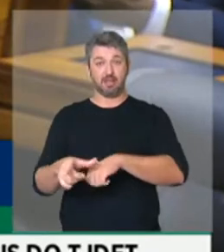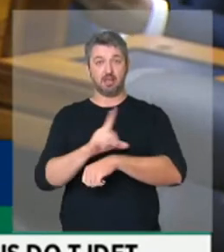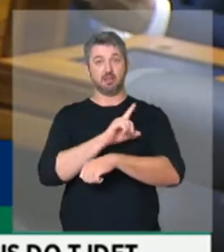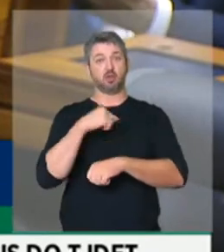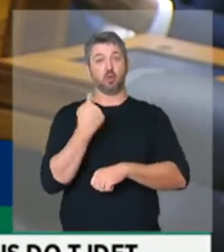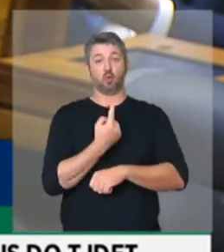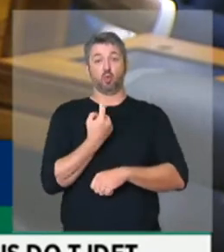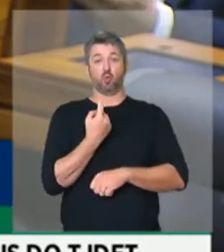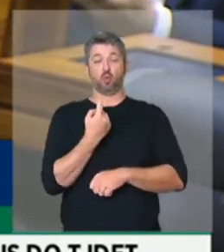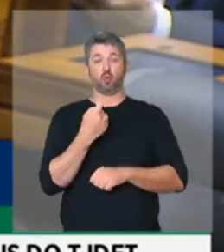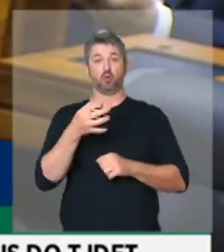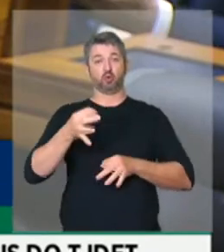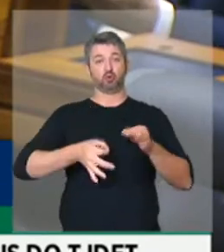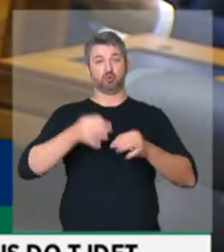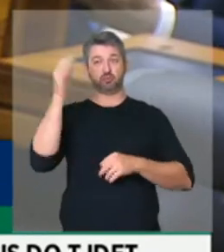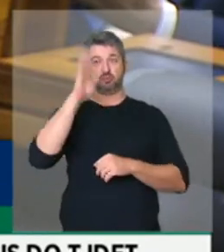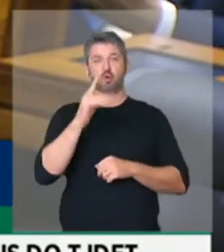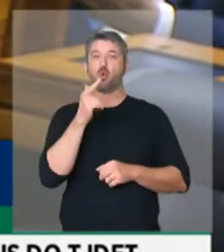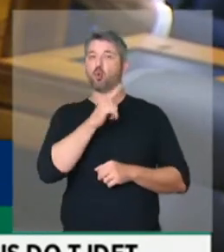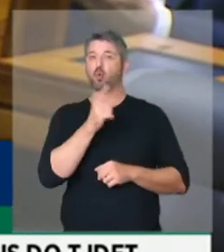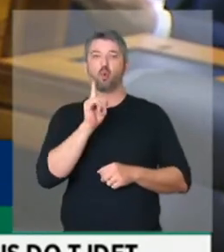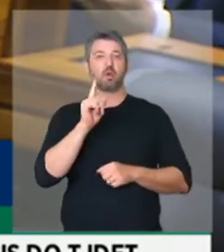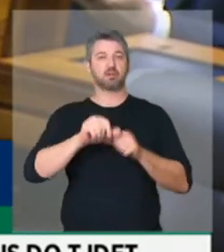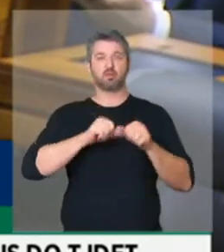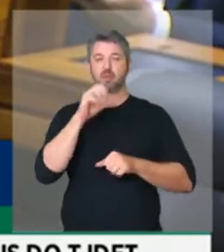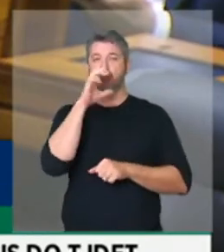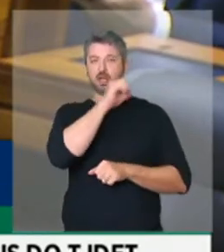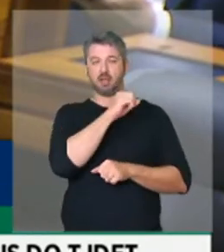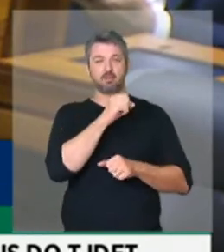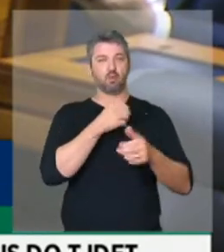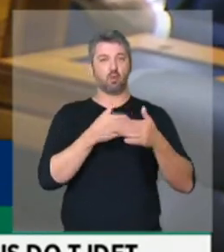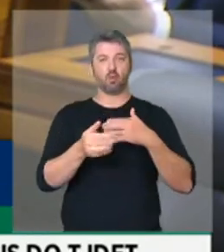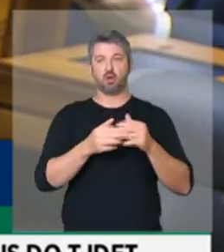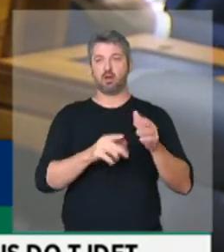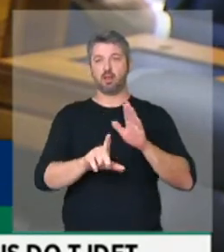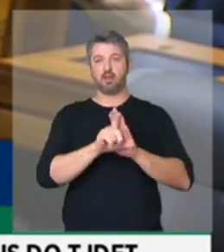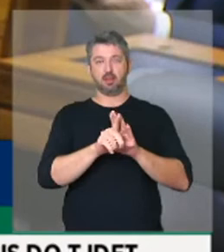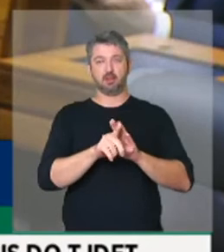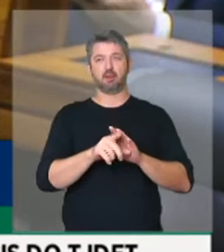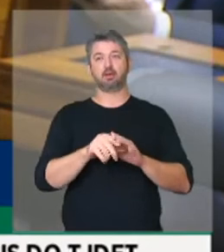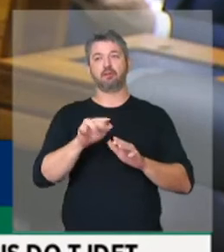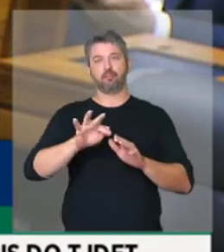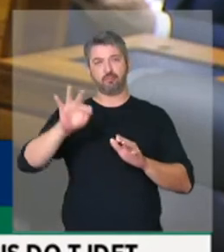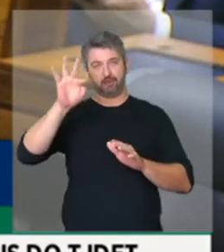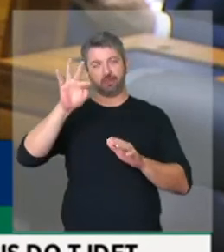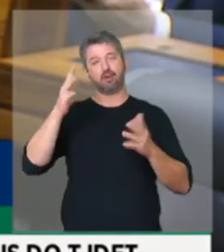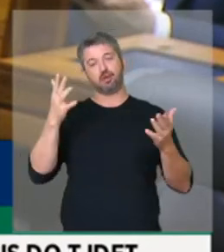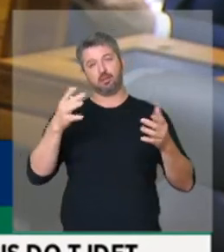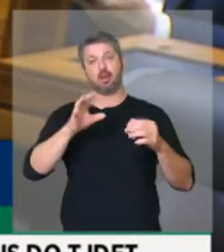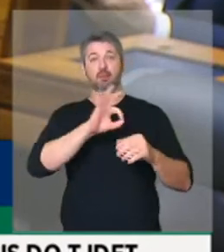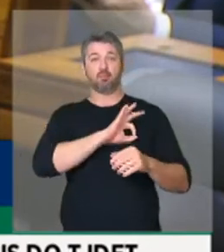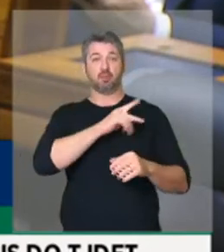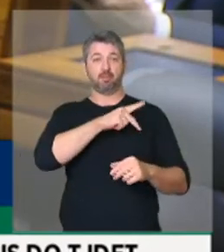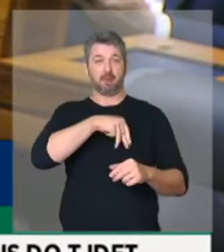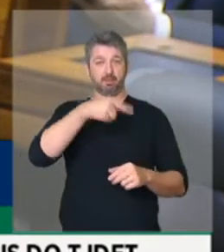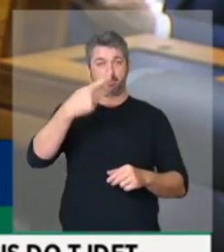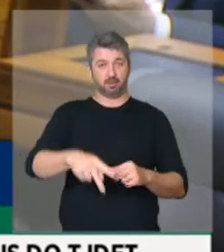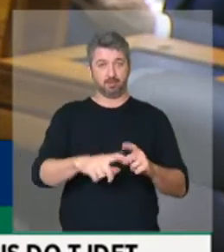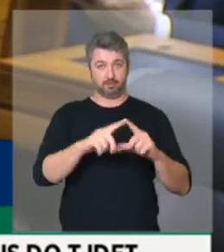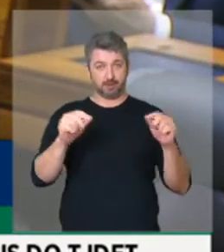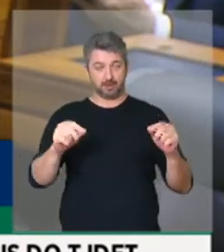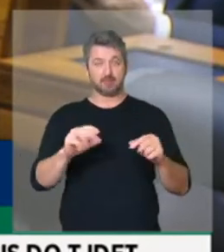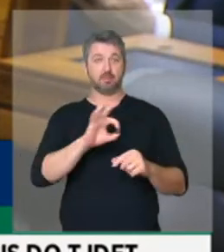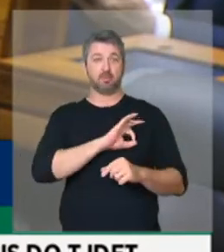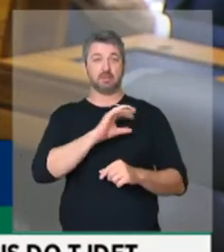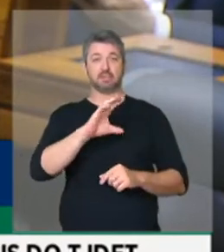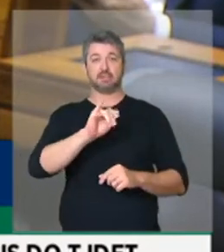único tribunal que não consegue mudar rapidamente. Todas as nossas legislações são federais, assim como nossa polícia militar, como nossa polícia